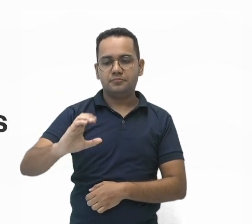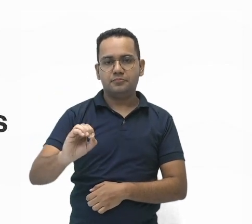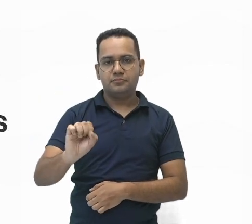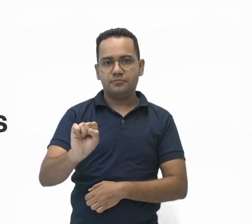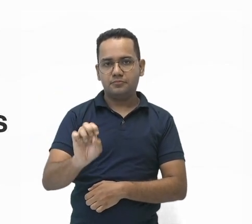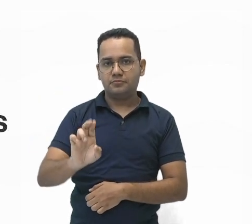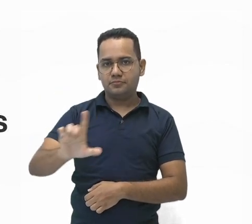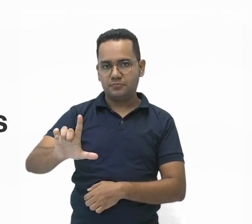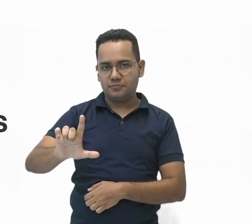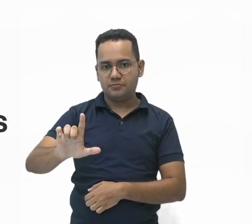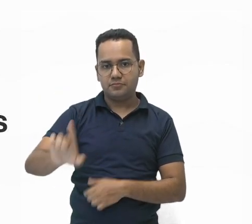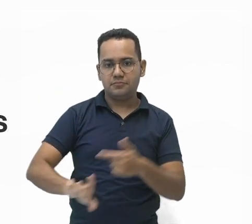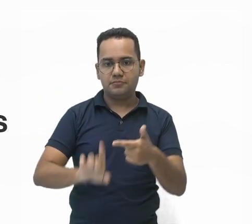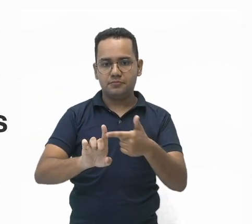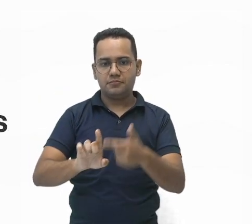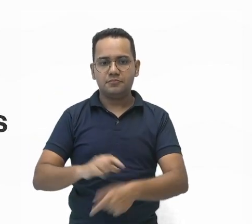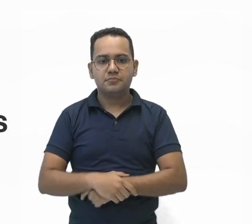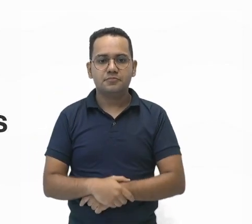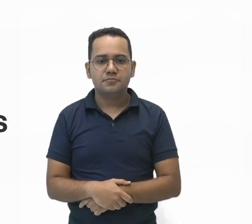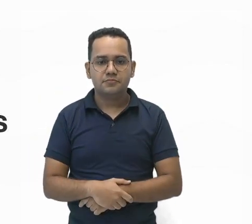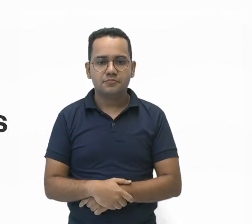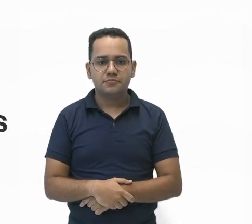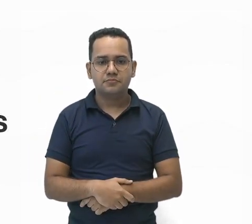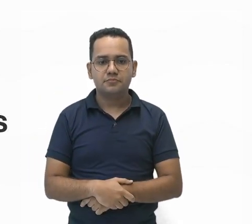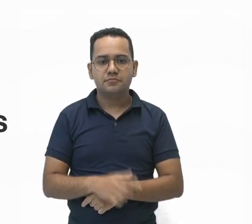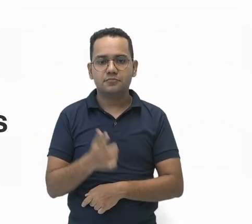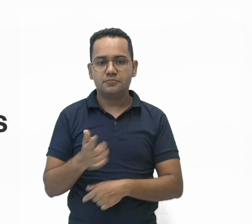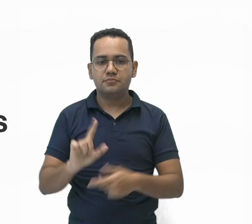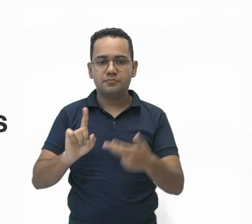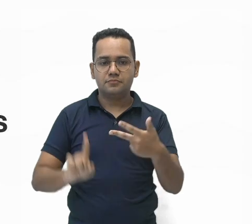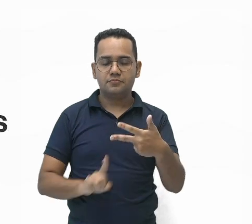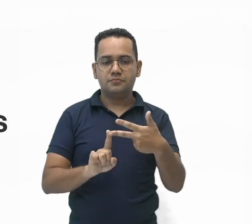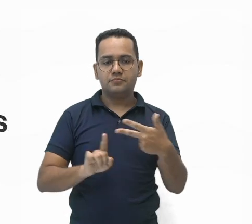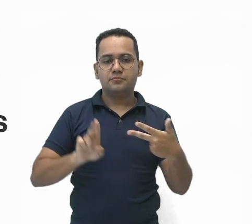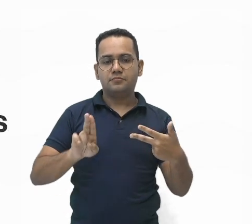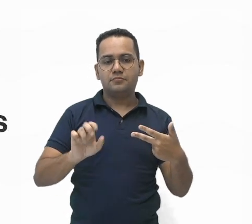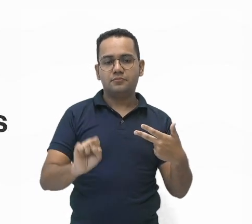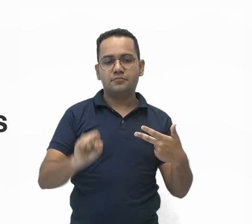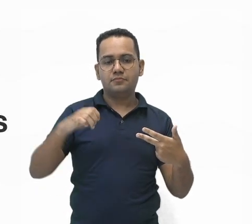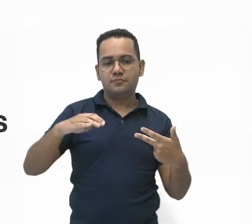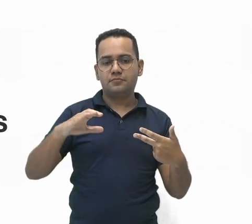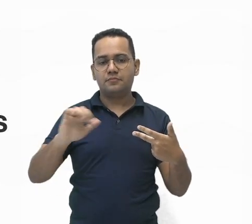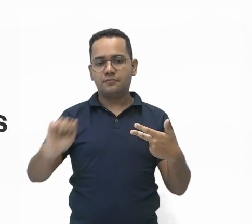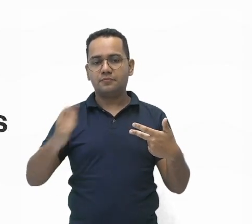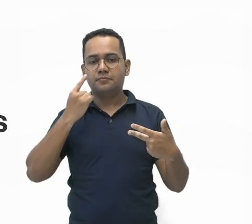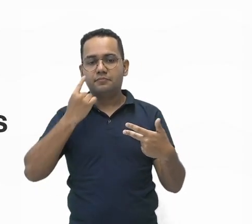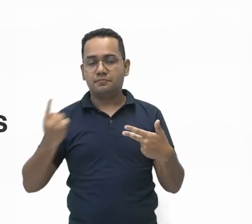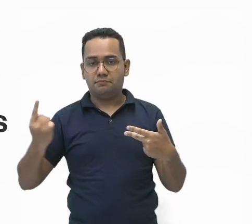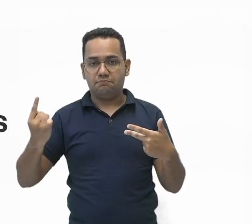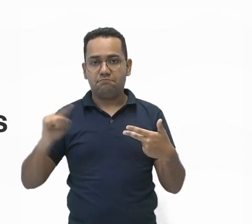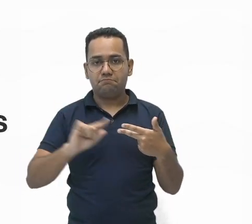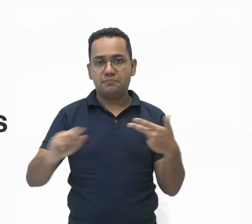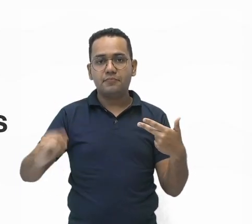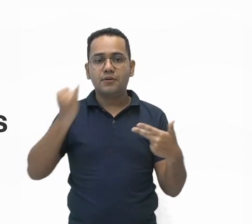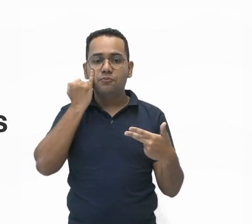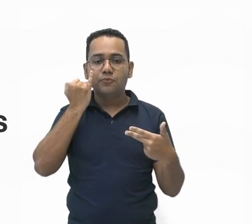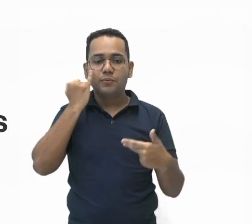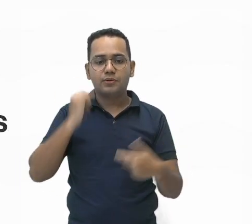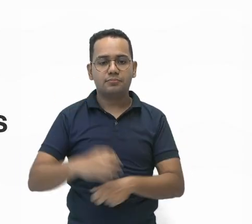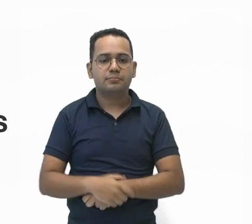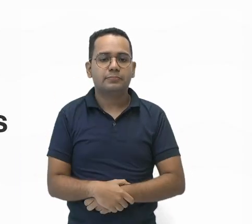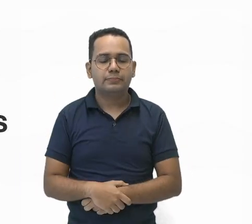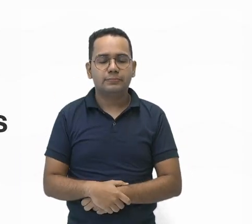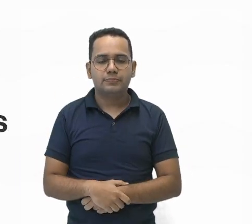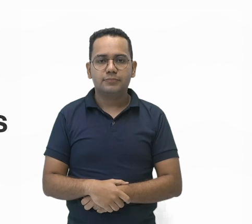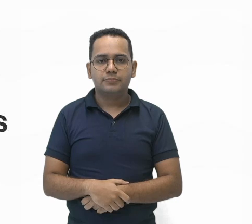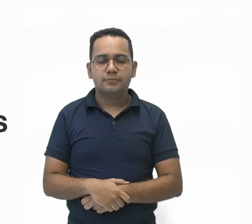temos também o Mercado Comum do Sul, o Mercado Comum do Sul, o Mercosul. Temos também o Tratado entre